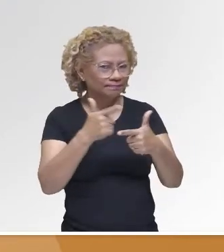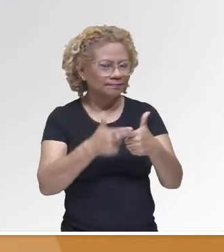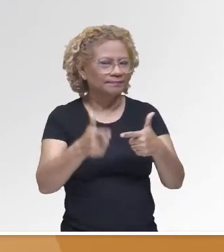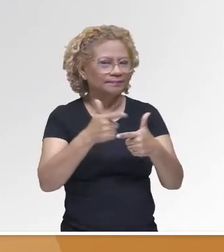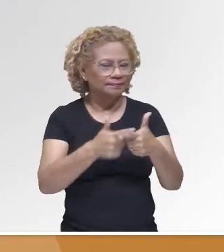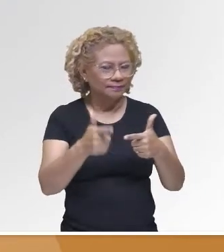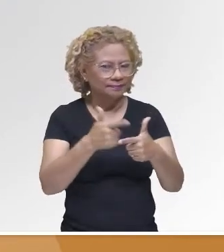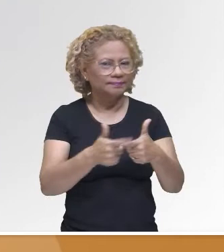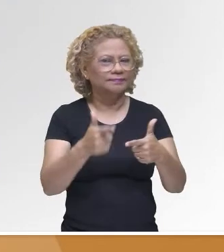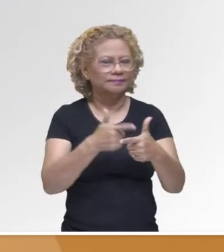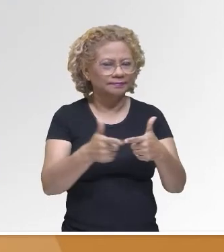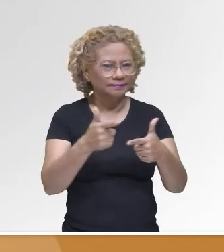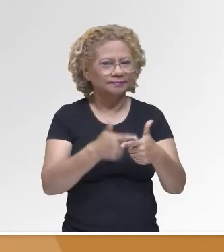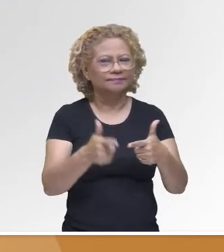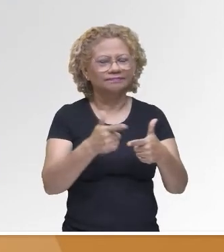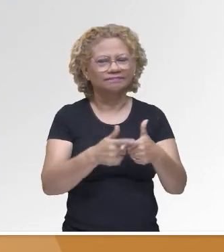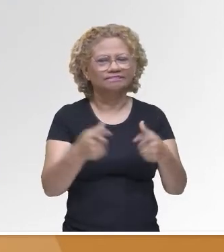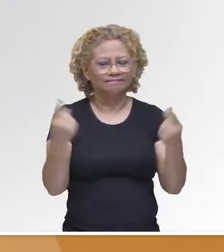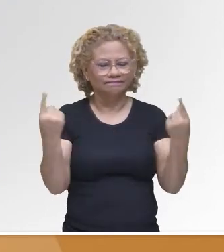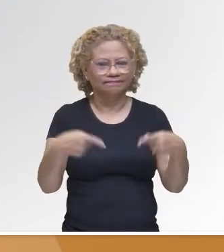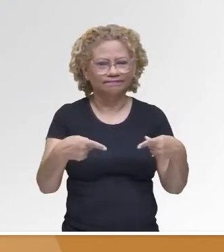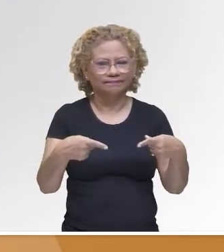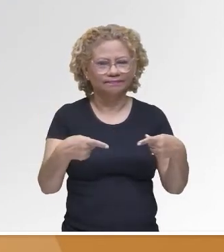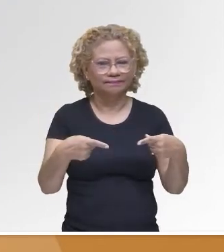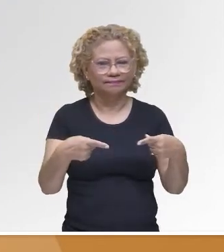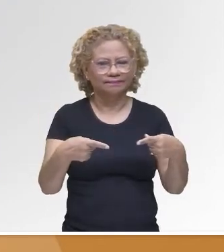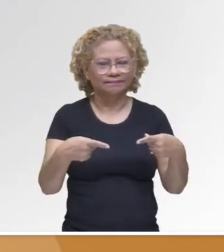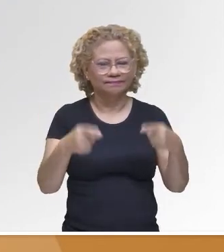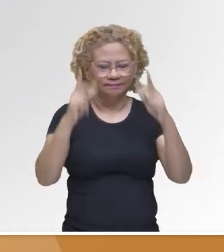Os problemas que desafiam a compreensão humana.